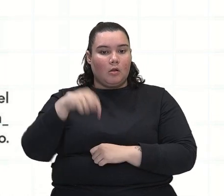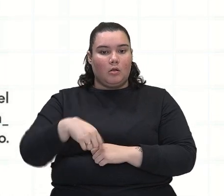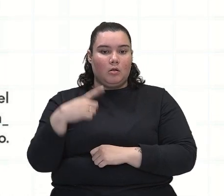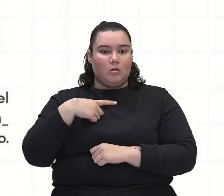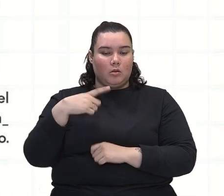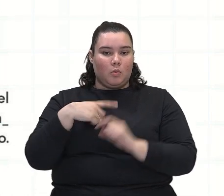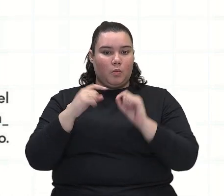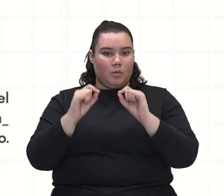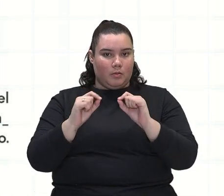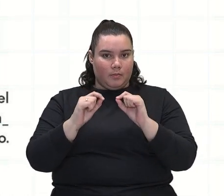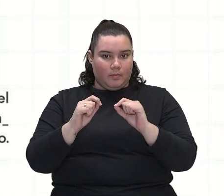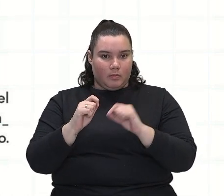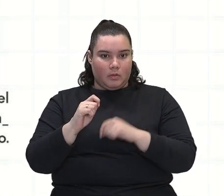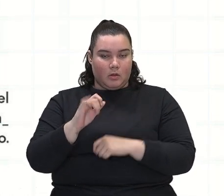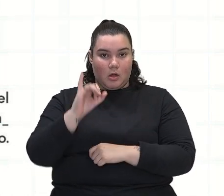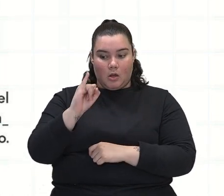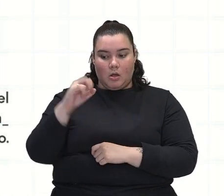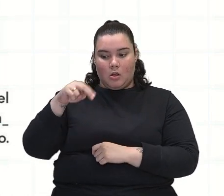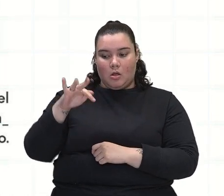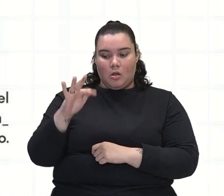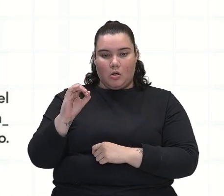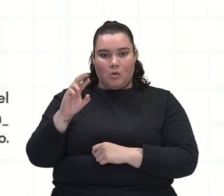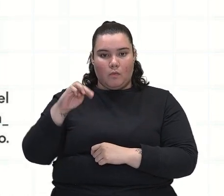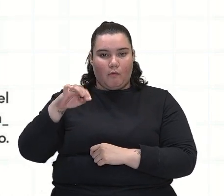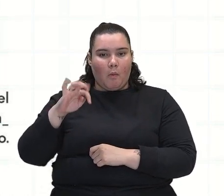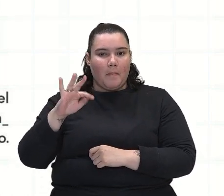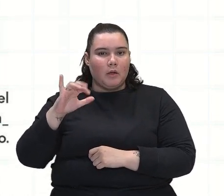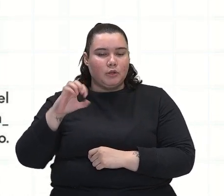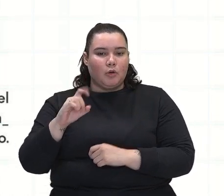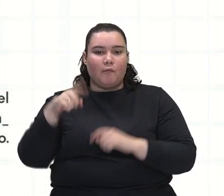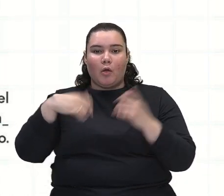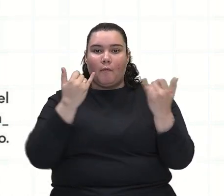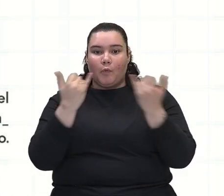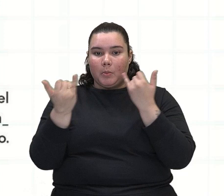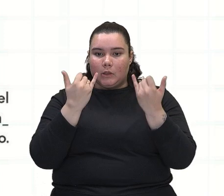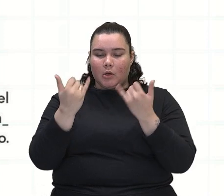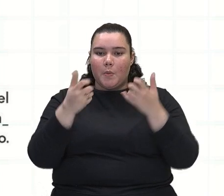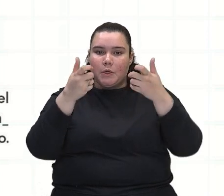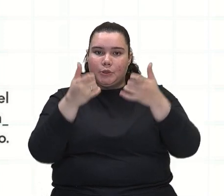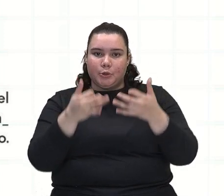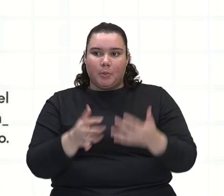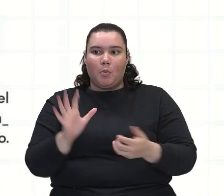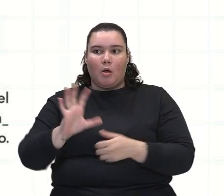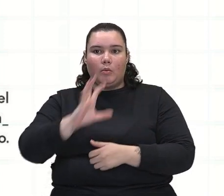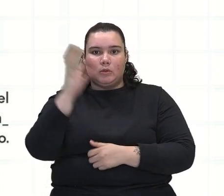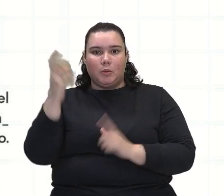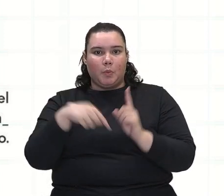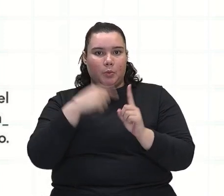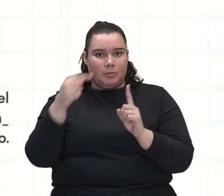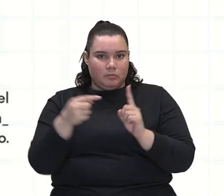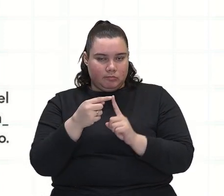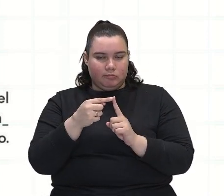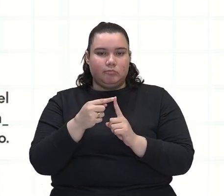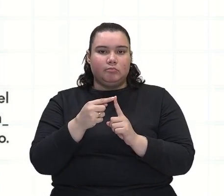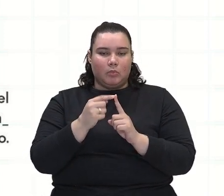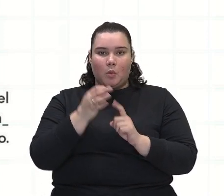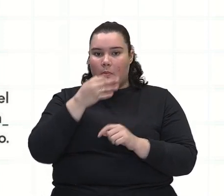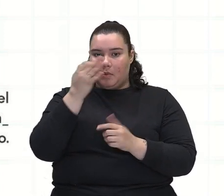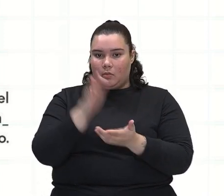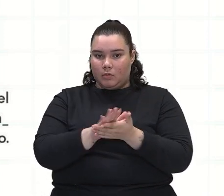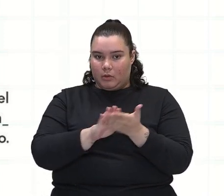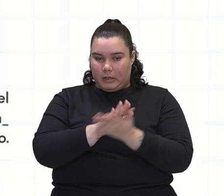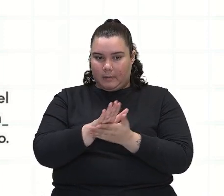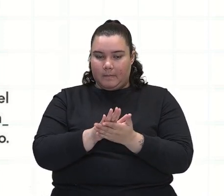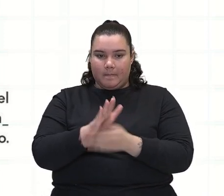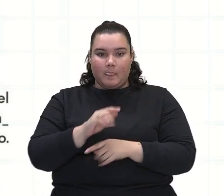interpretativo, informativo, quando ele relata os fatos, né, objetividade, ali sem impor a opinião. Já